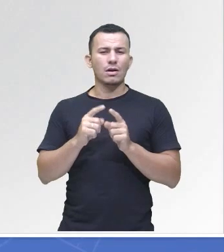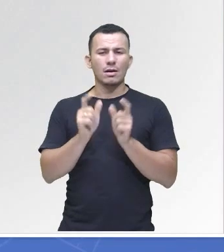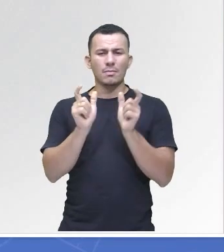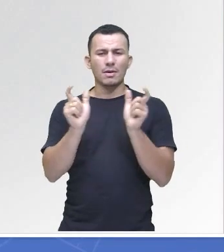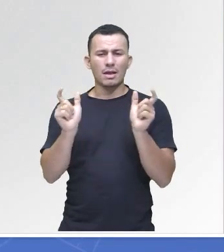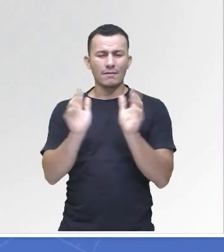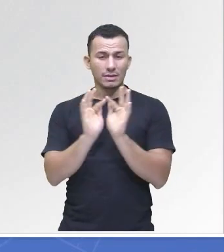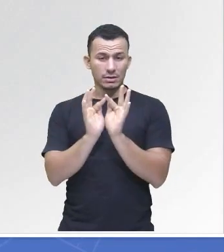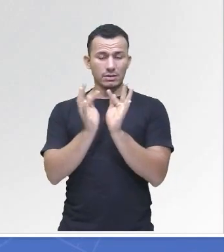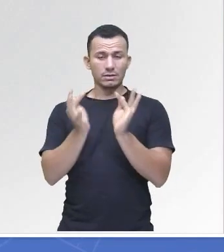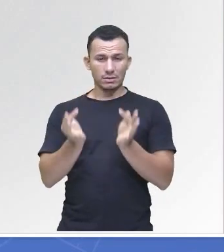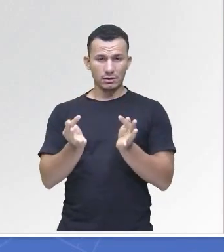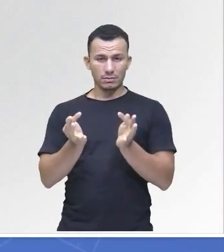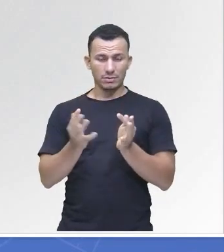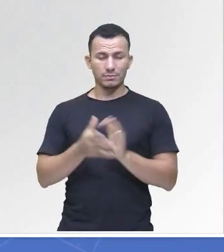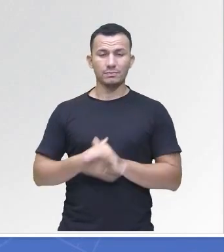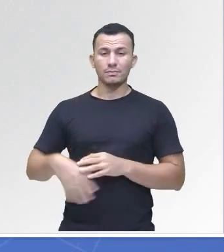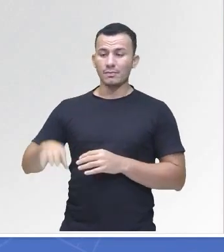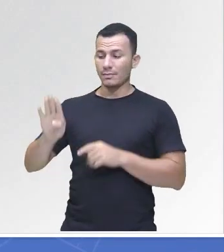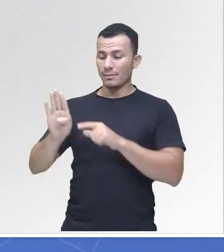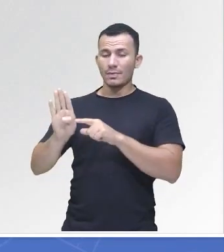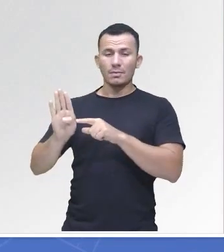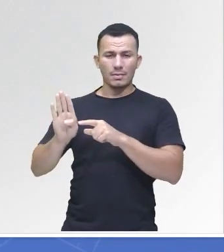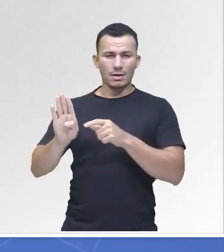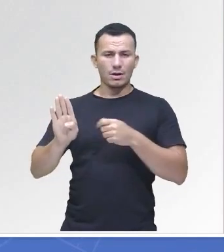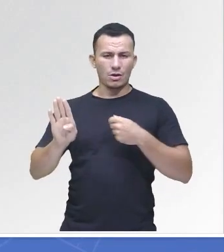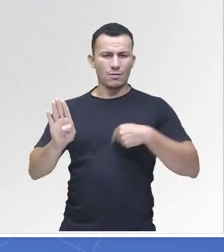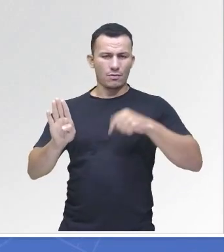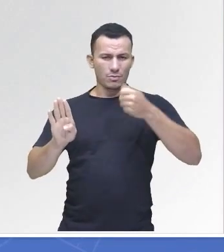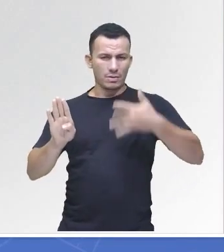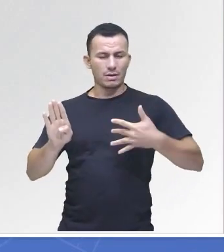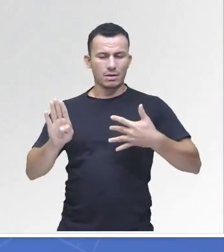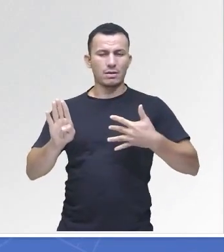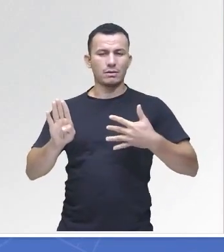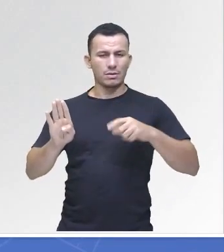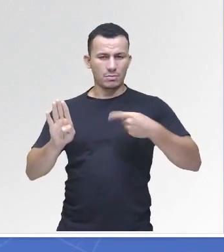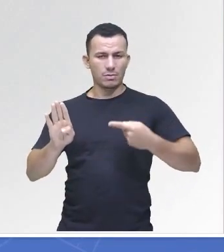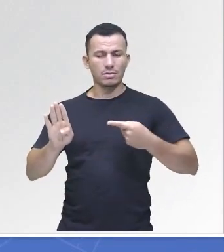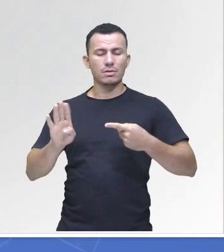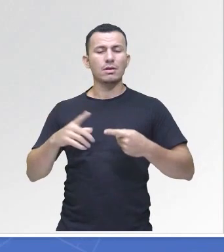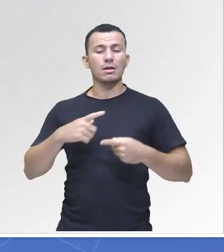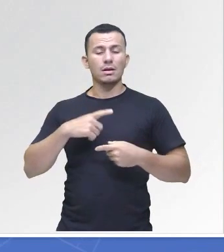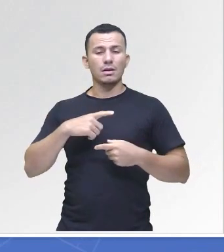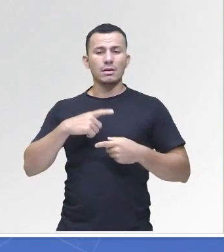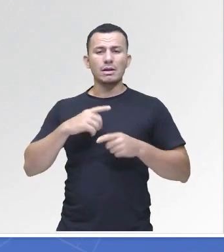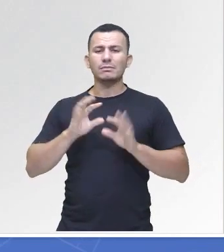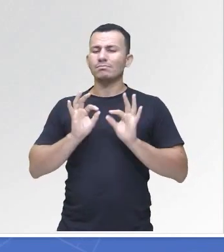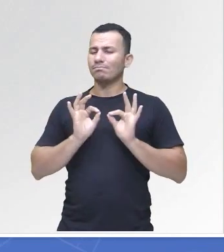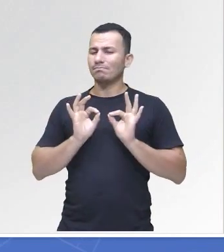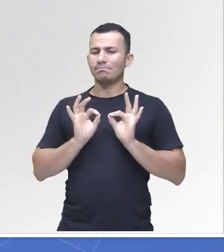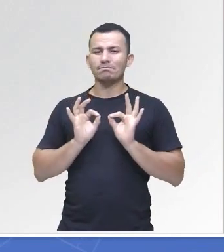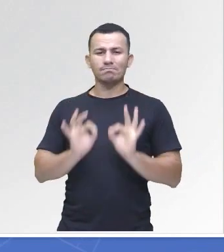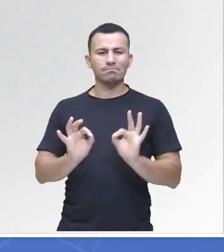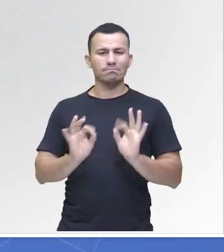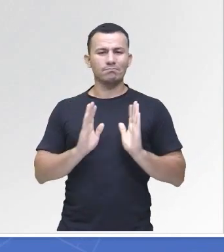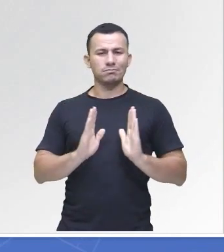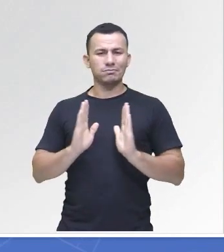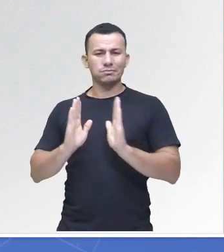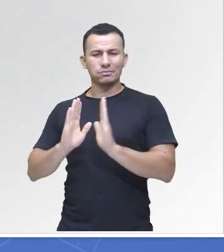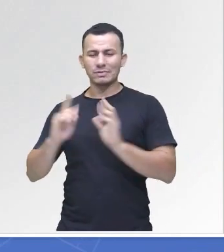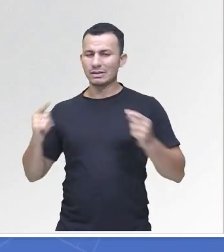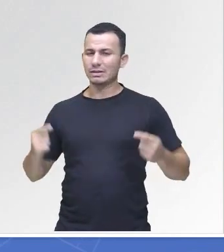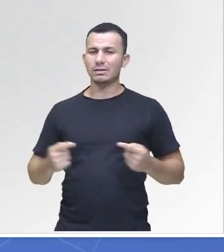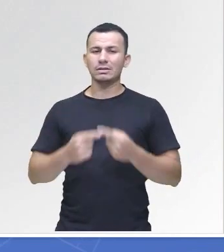na alternativa B, que a gente vai ler já já, nós temos aí de maneira assertiva todos os elementos